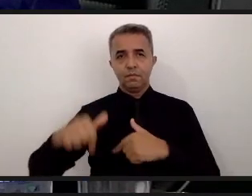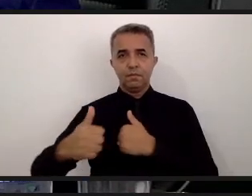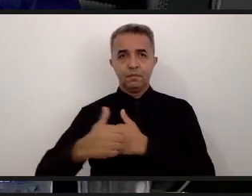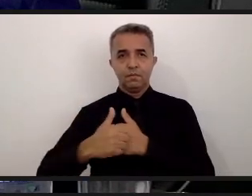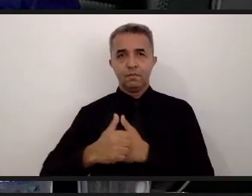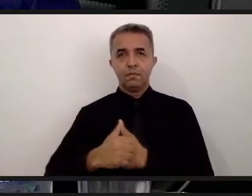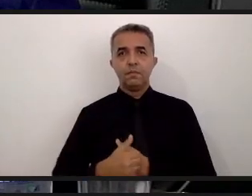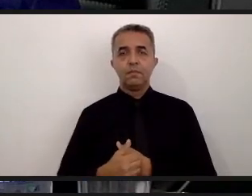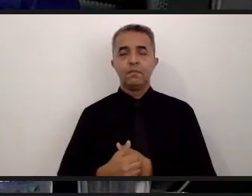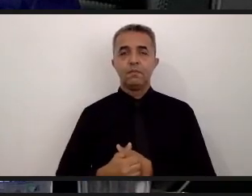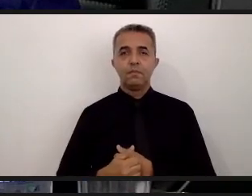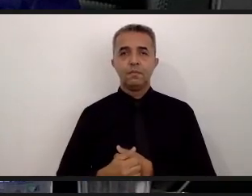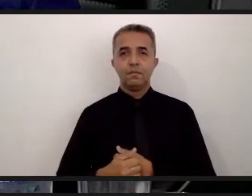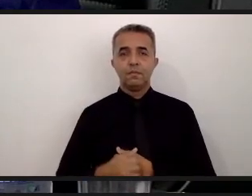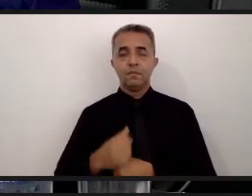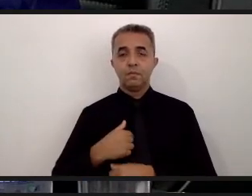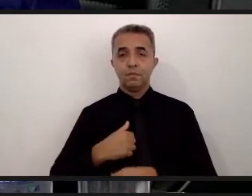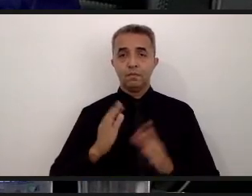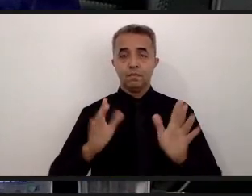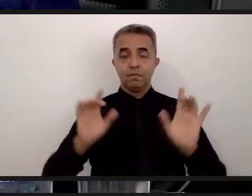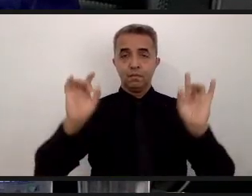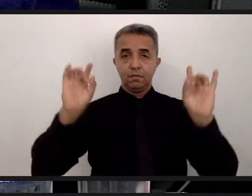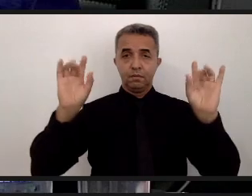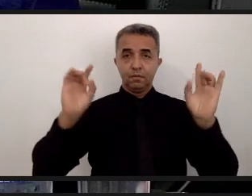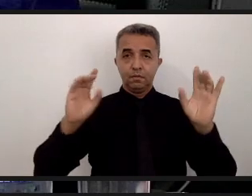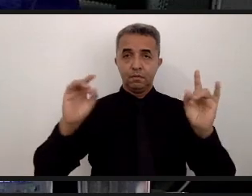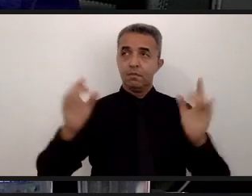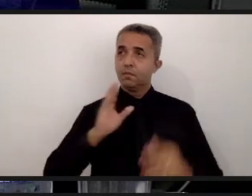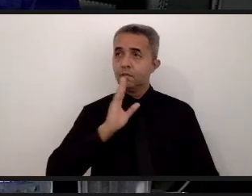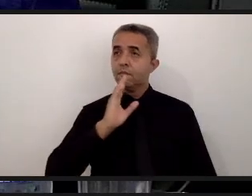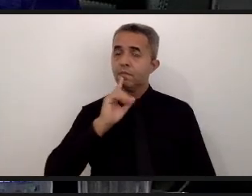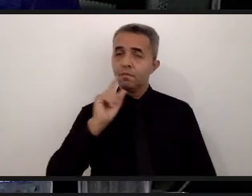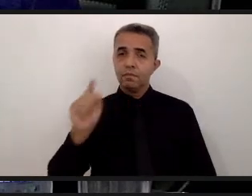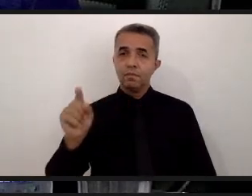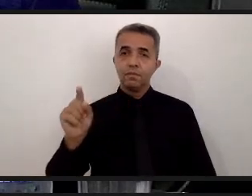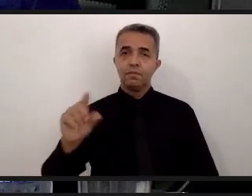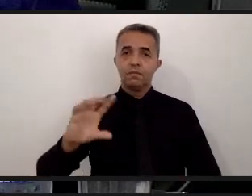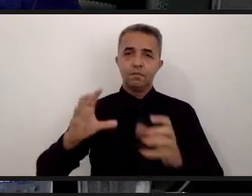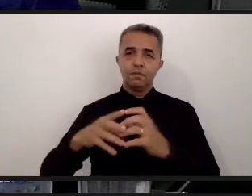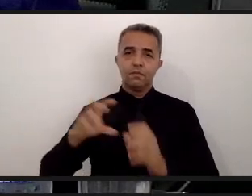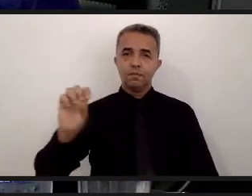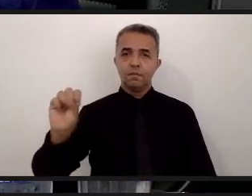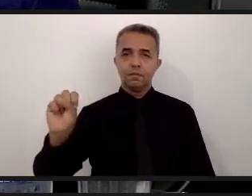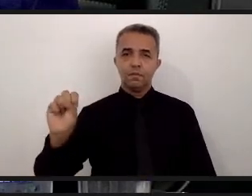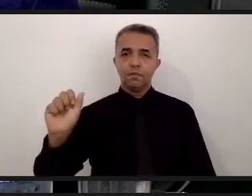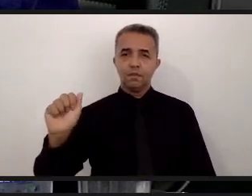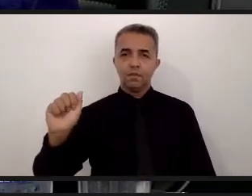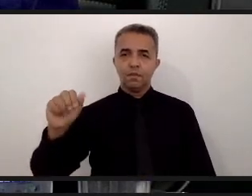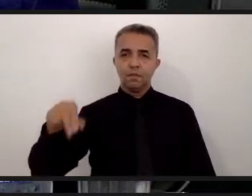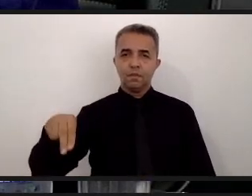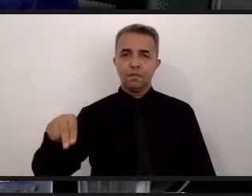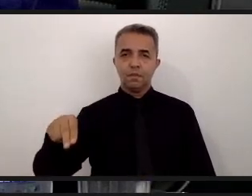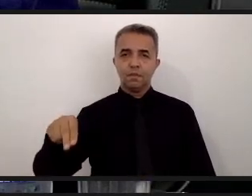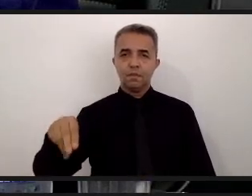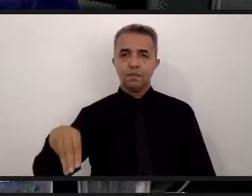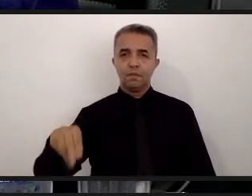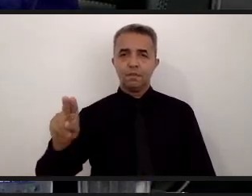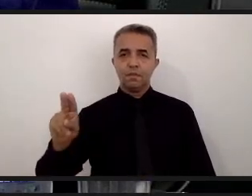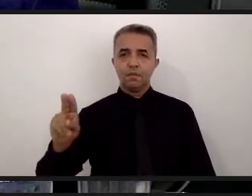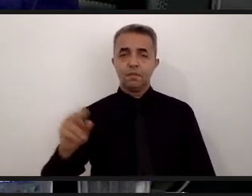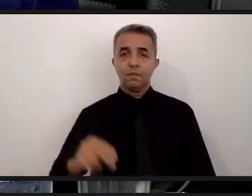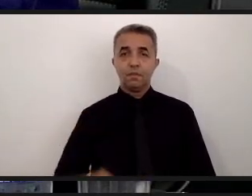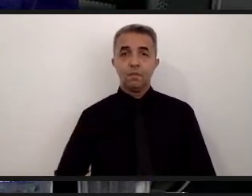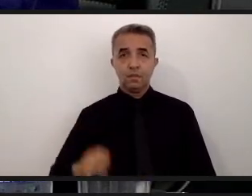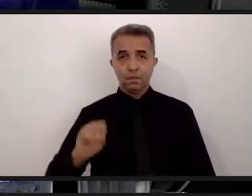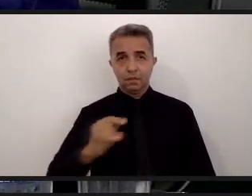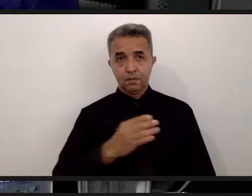SAMU. Já tive o privilégio de ir lá conhecer a equipe do SAMU. Quem já passou por uma oportunidade de ter a necessidade de